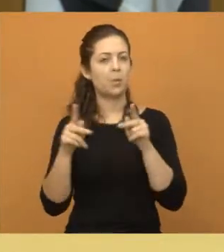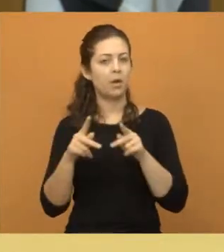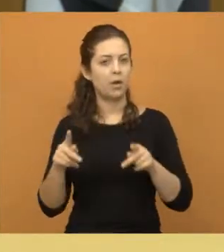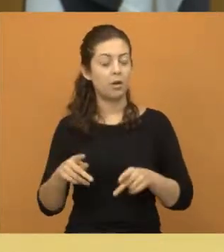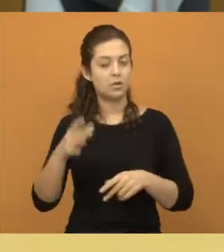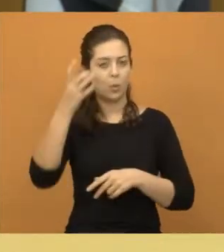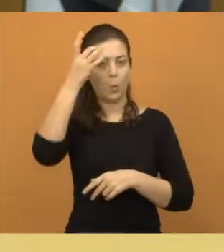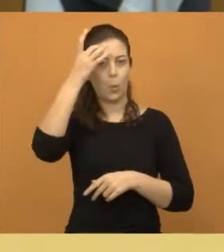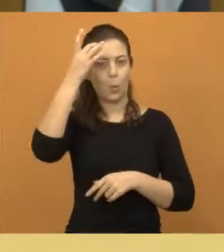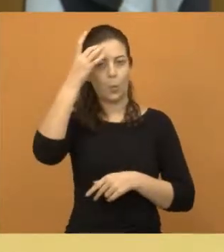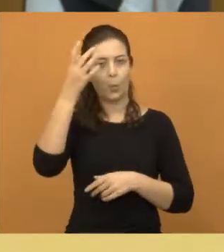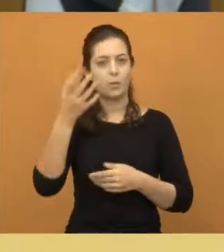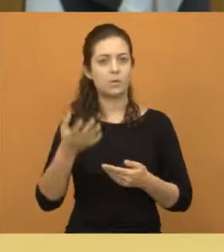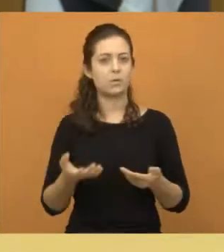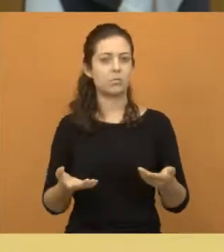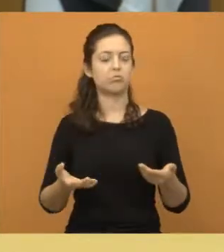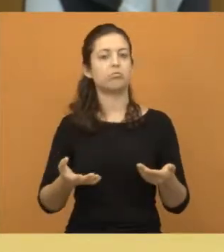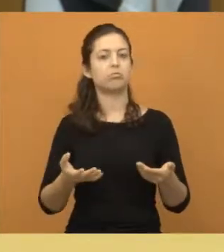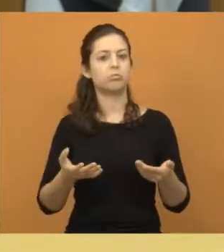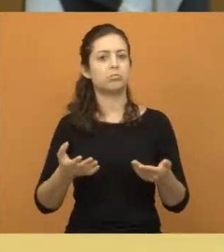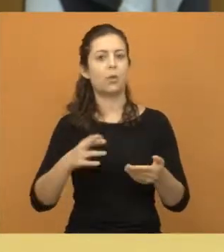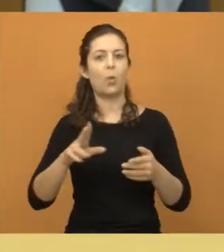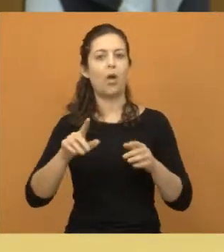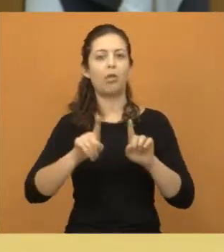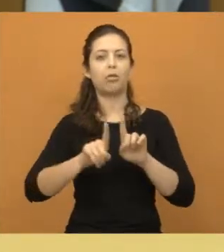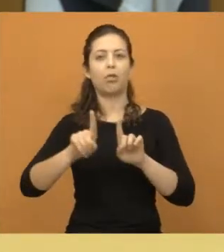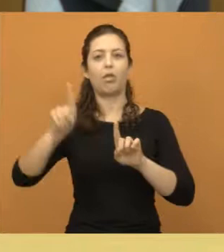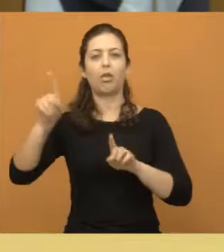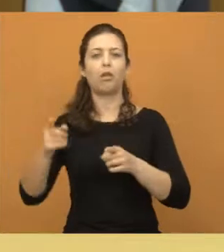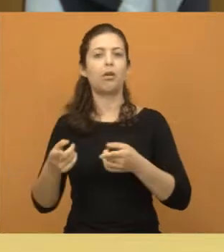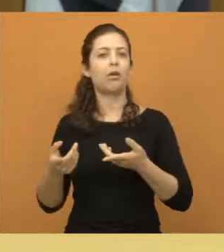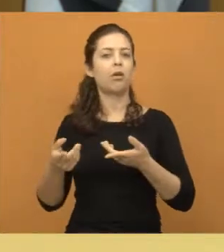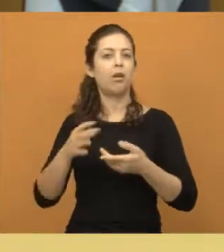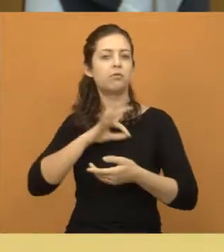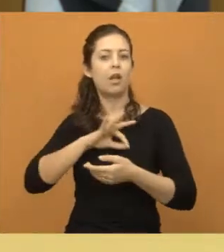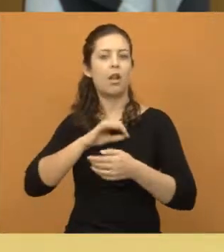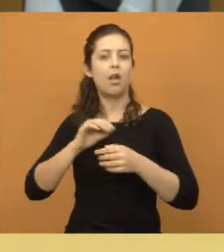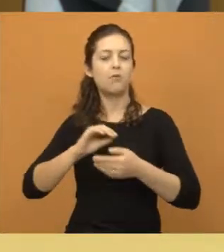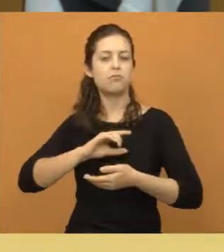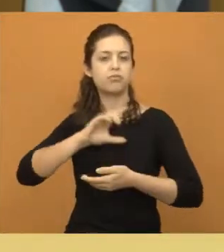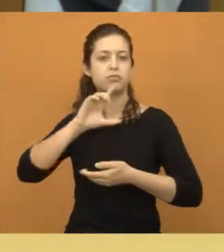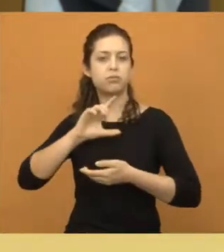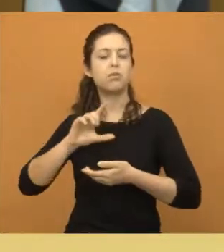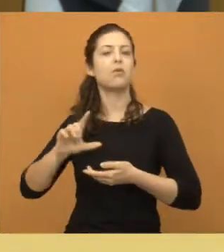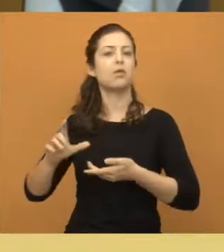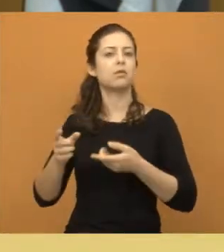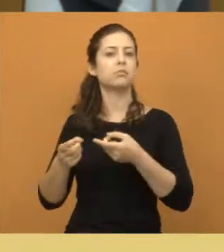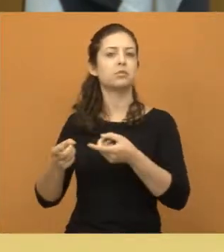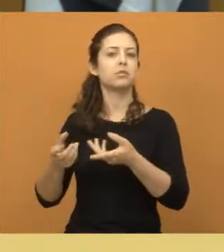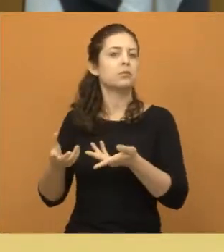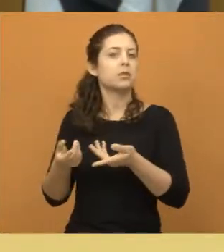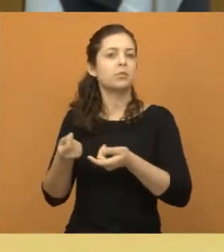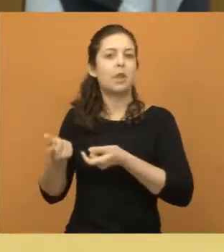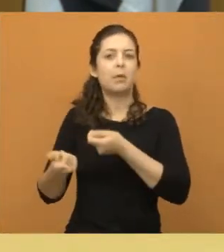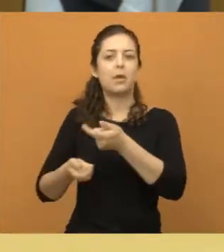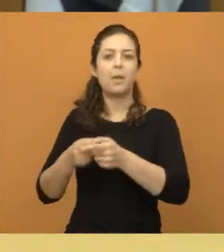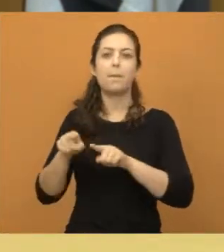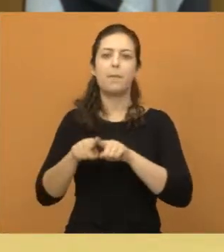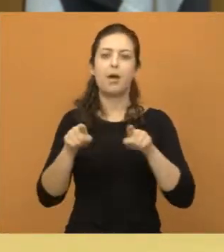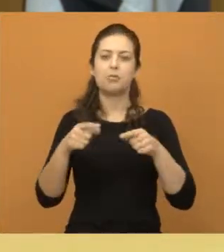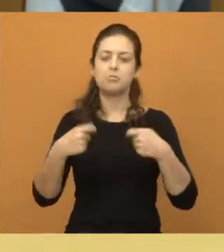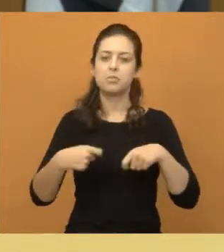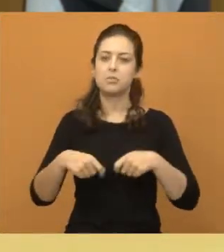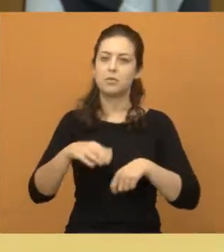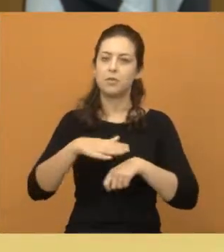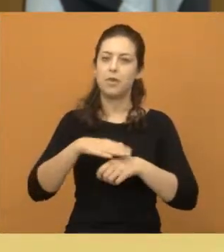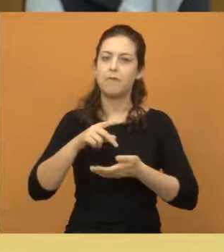com consciência tranquila, de que a gente não está aumentando as despesas pessoal, pura e simplesmente, mas numa necessidade real. Então, eu